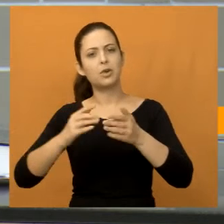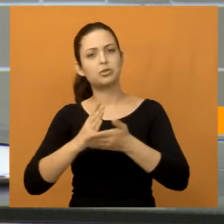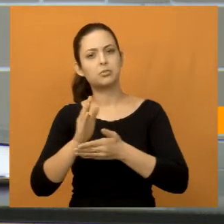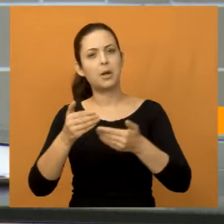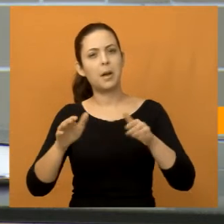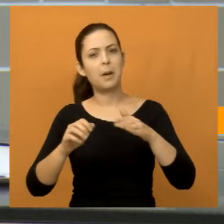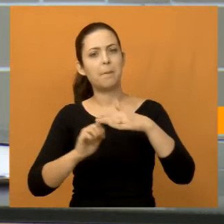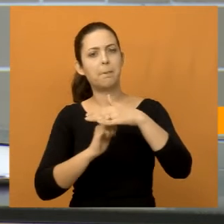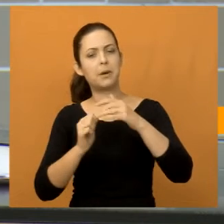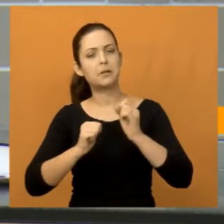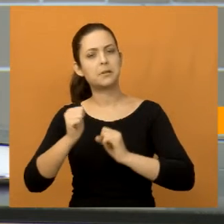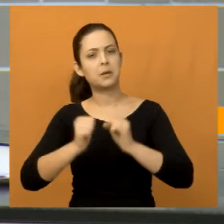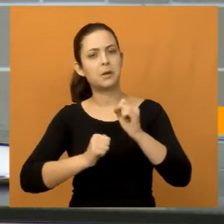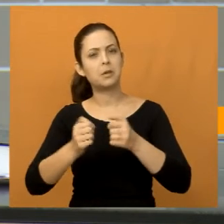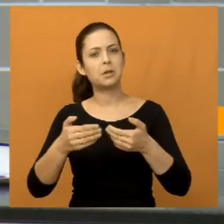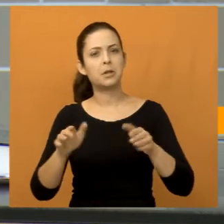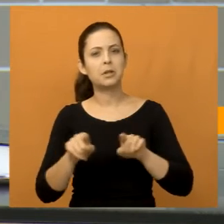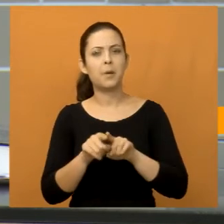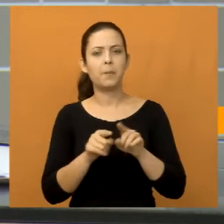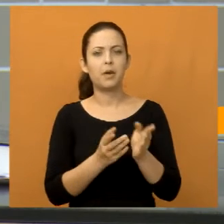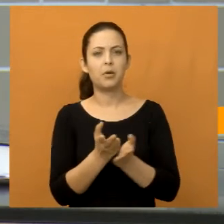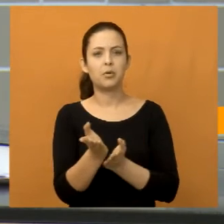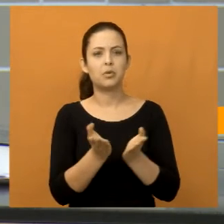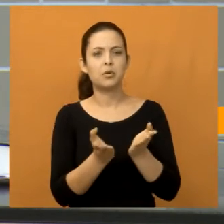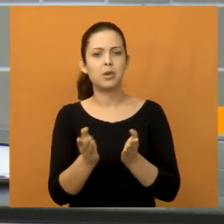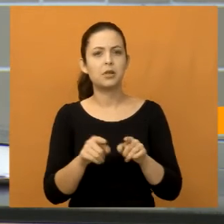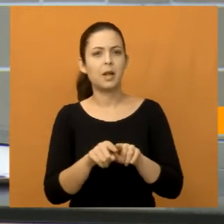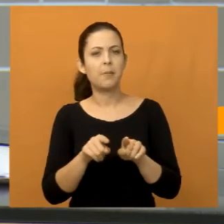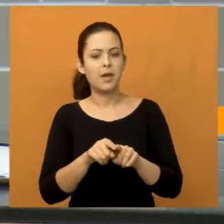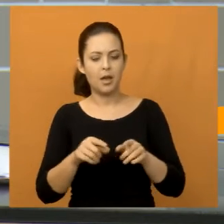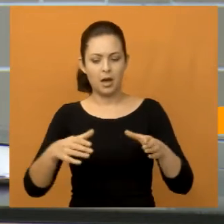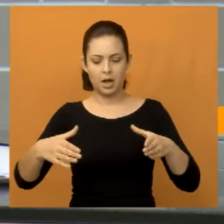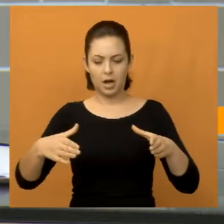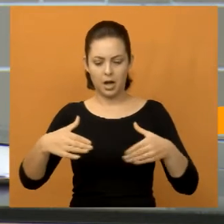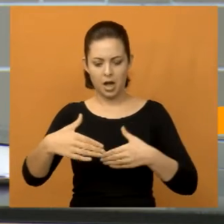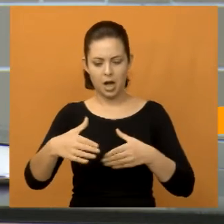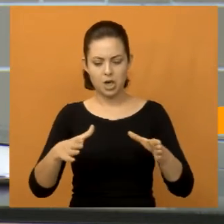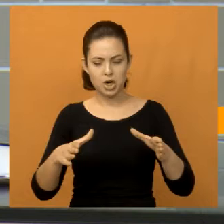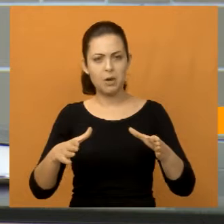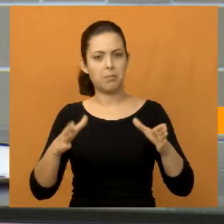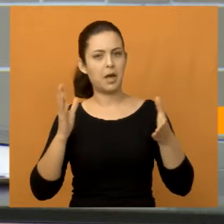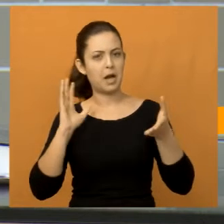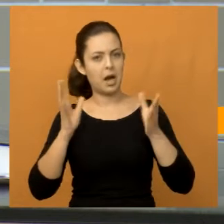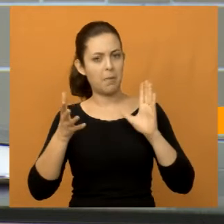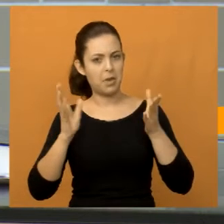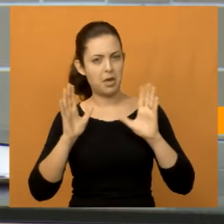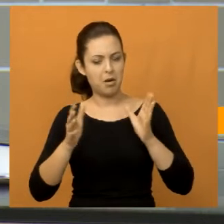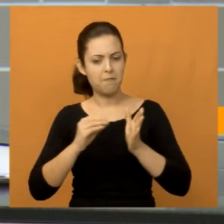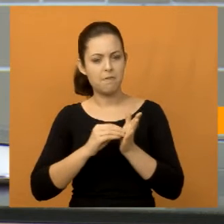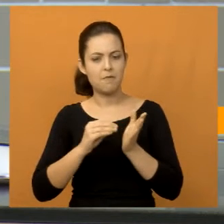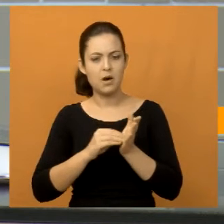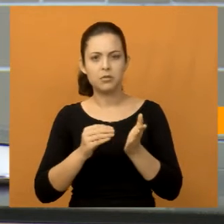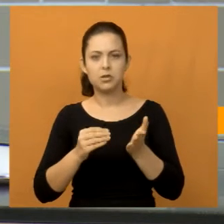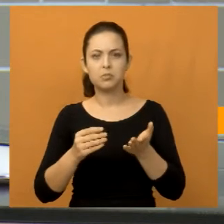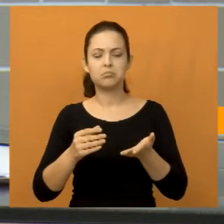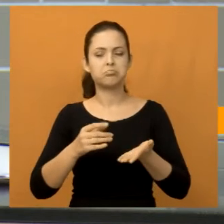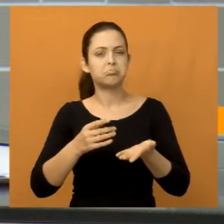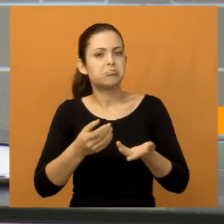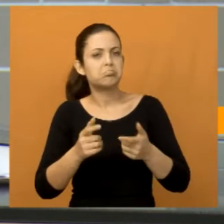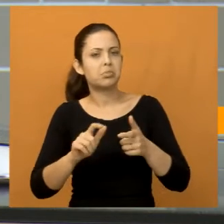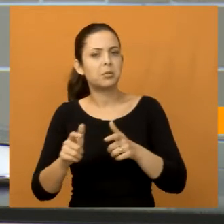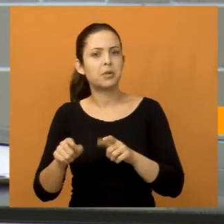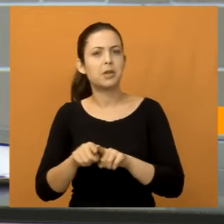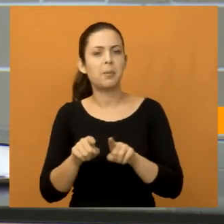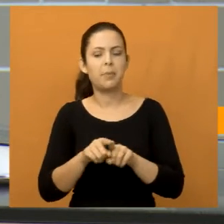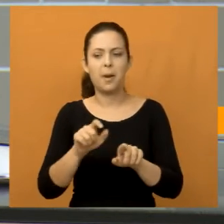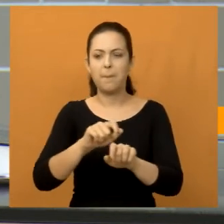empresas prestadoras do serviço de locação de caçambas, indivíduos contratados com impossibilidade de